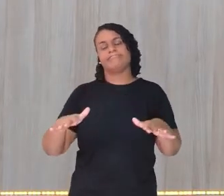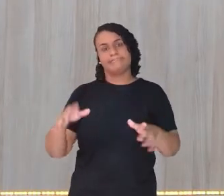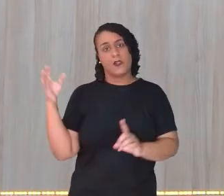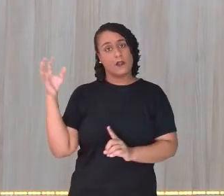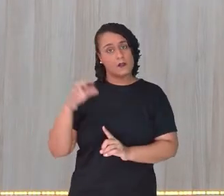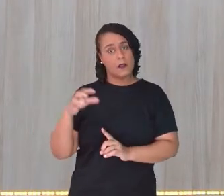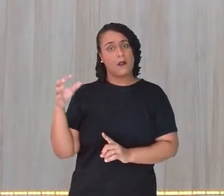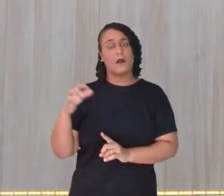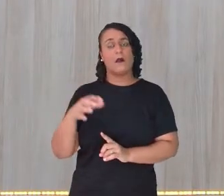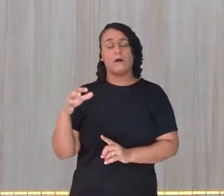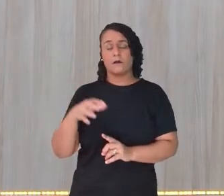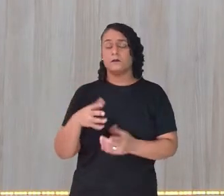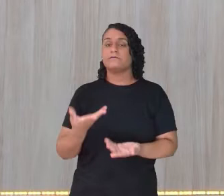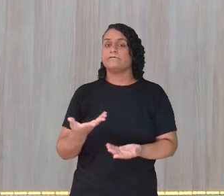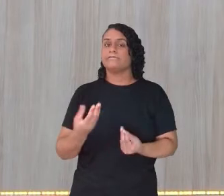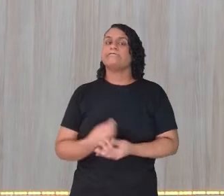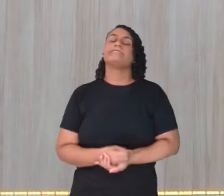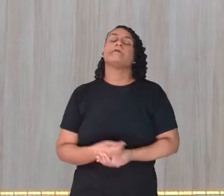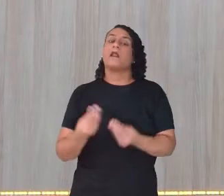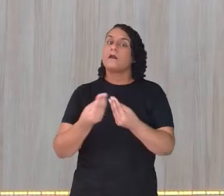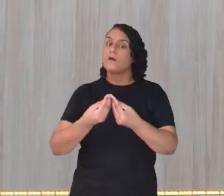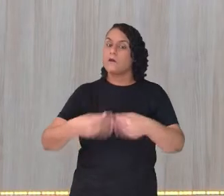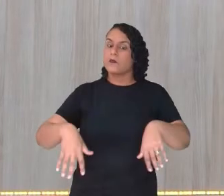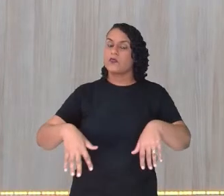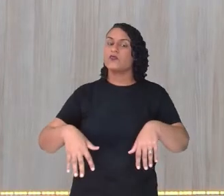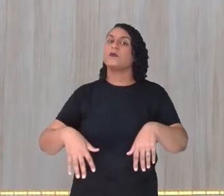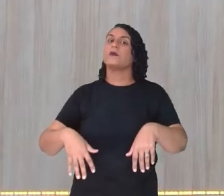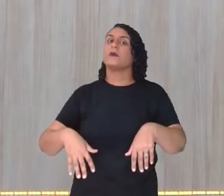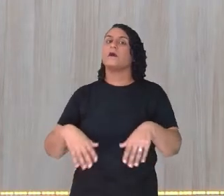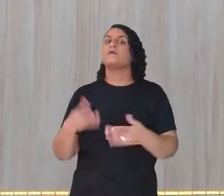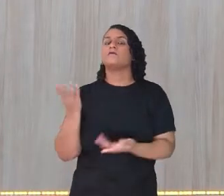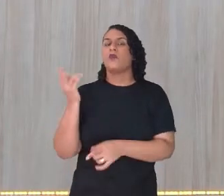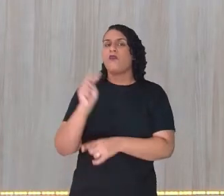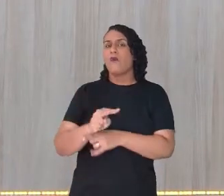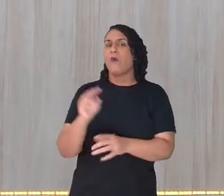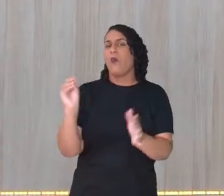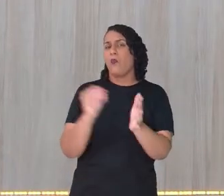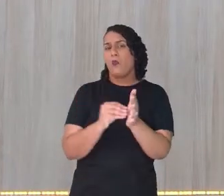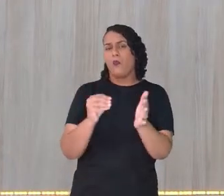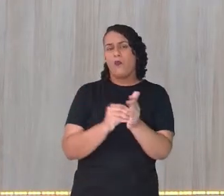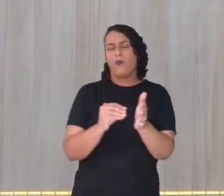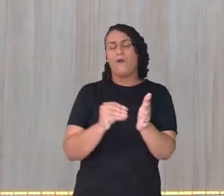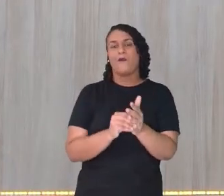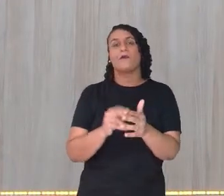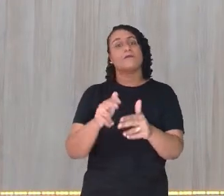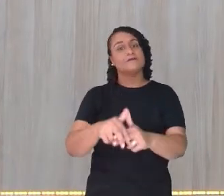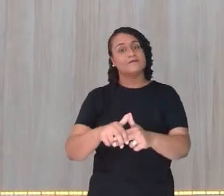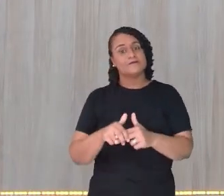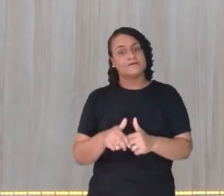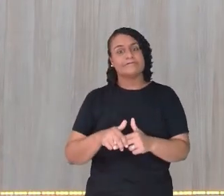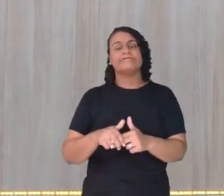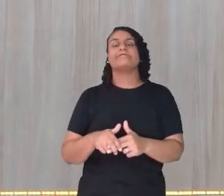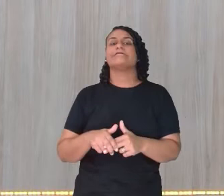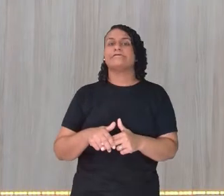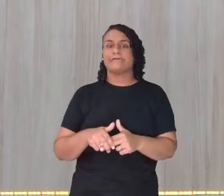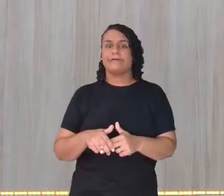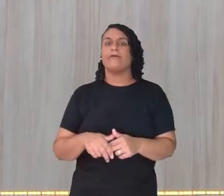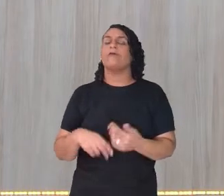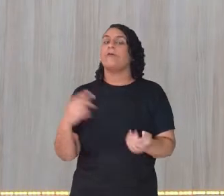já consequências, né, dessa falta de cuidado. Por isso, nós vamos começar a falar aqui